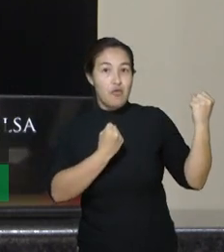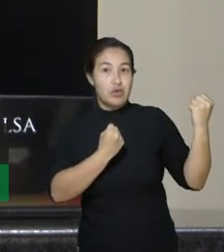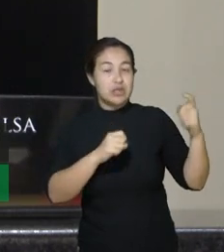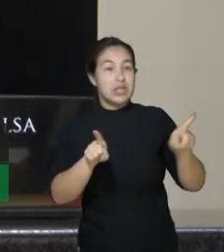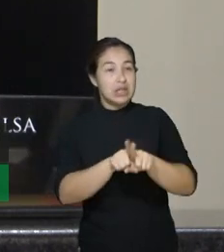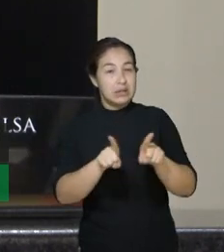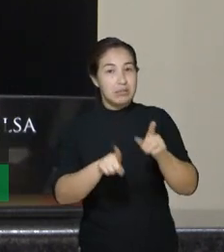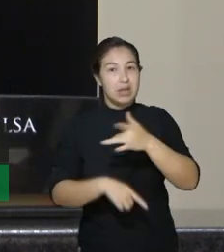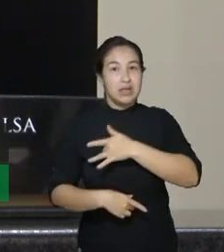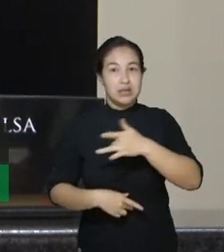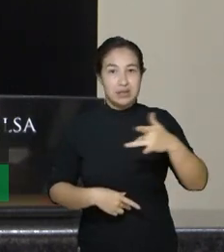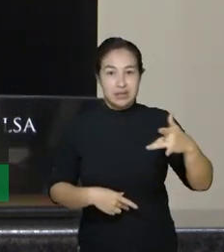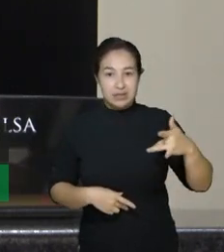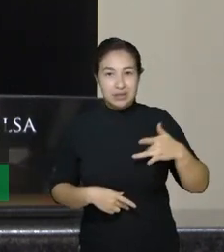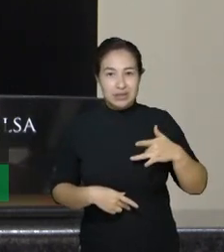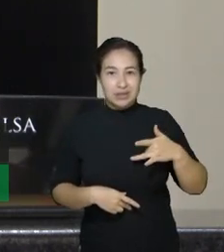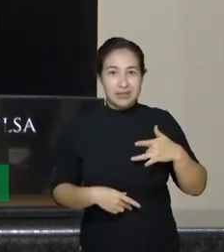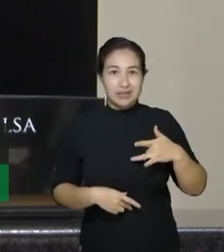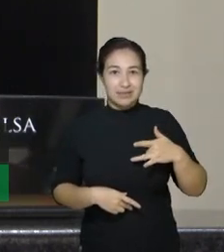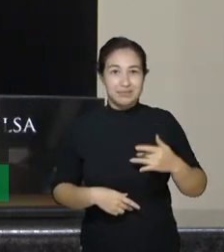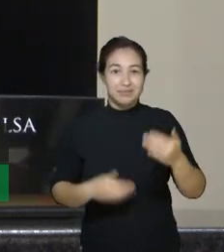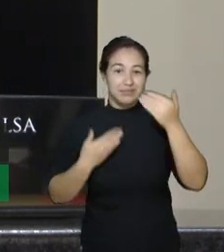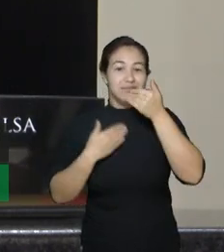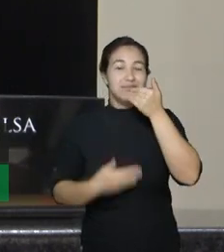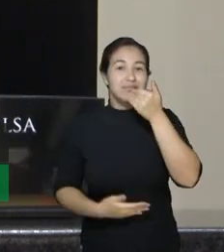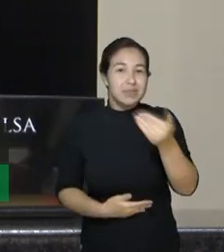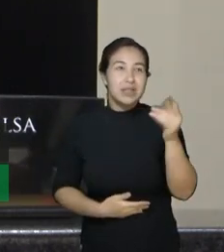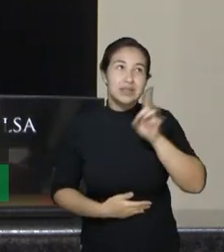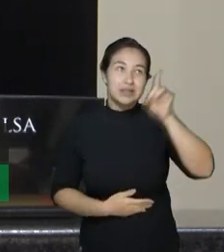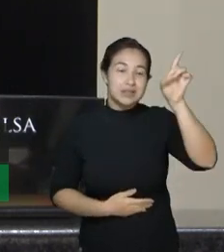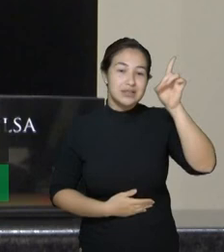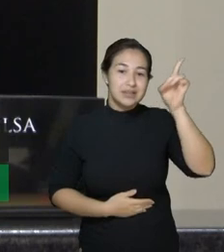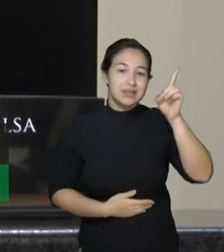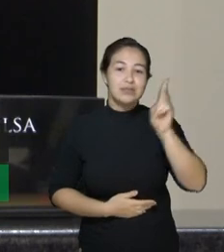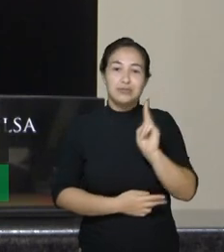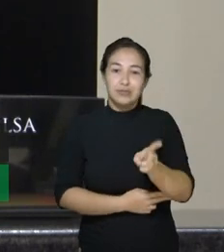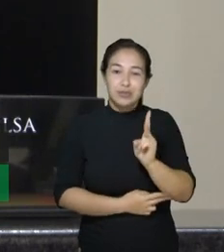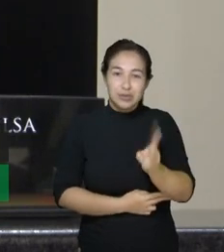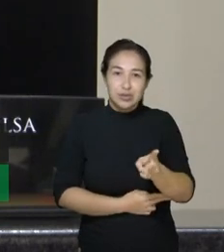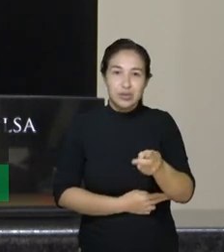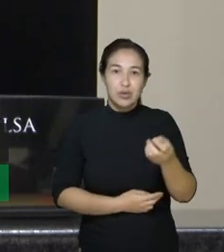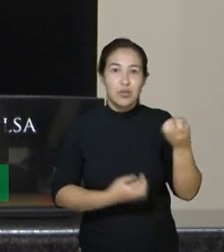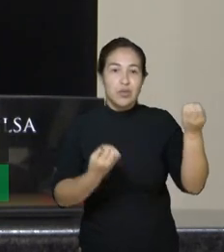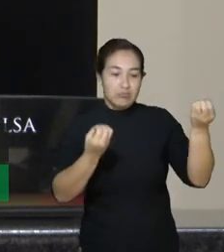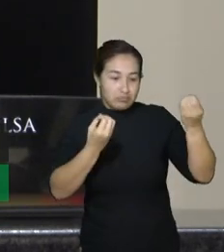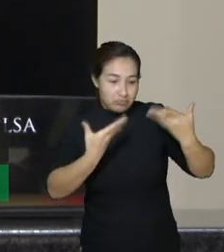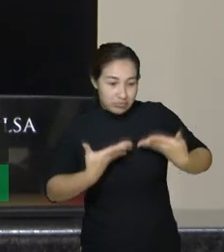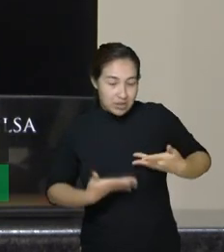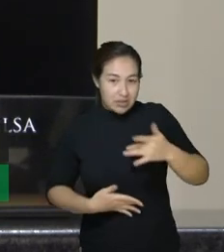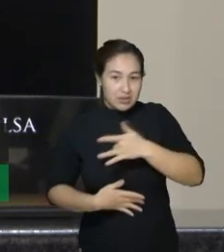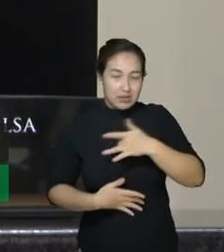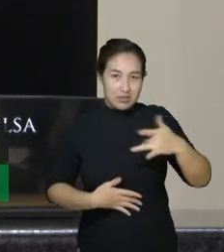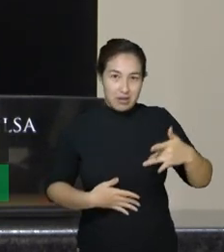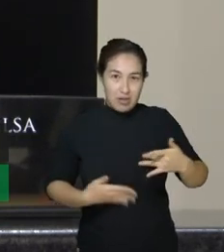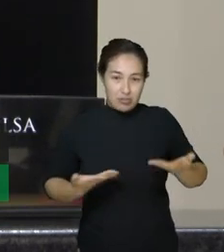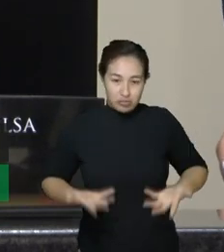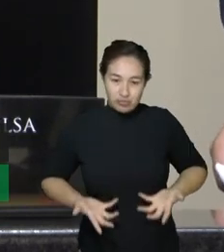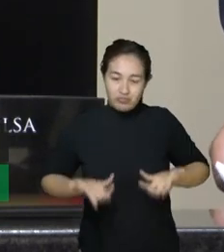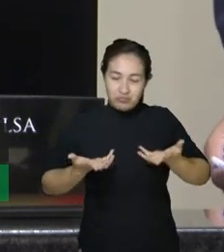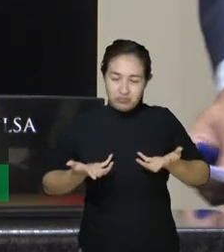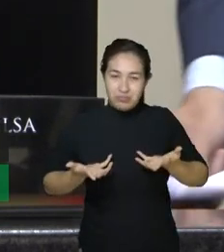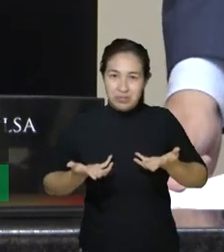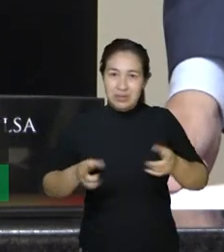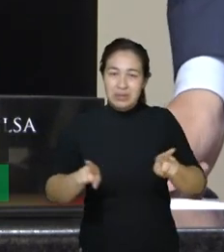saúde. E peço que Deus continue me dando saúde e que Deus dê também saúde